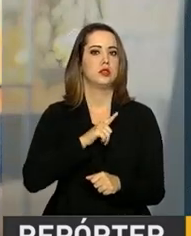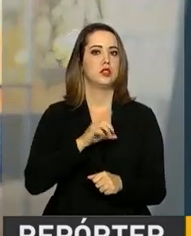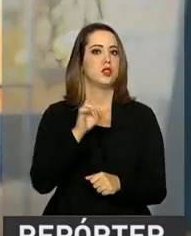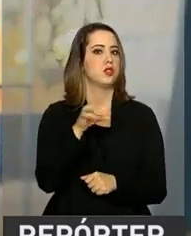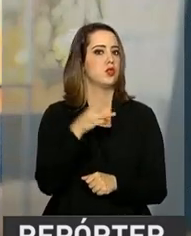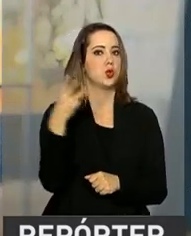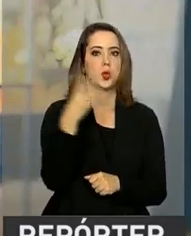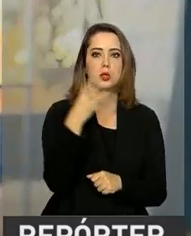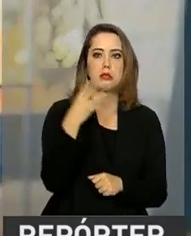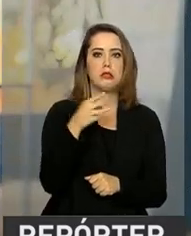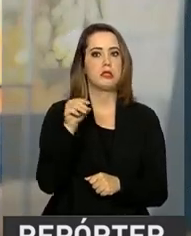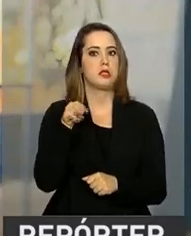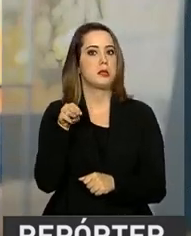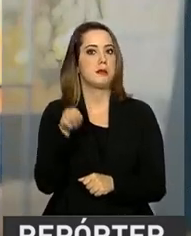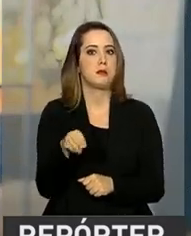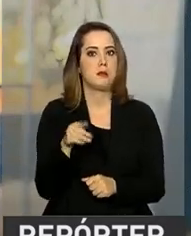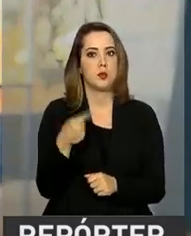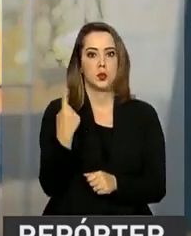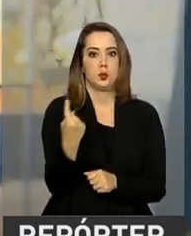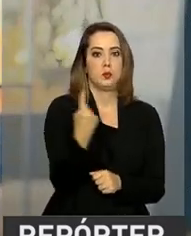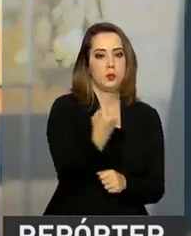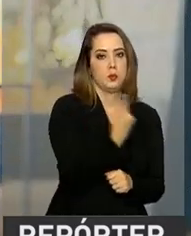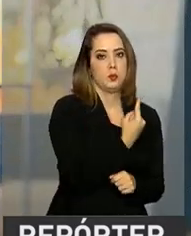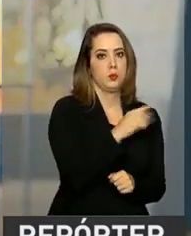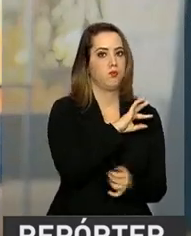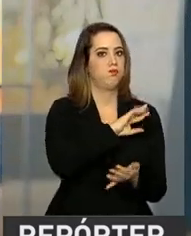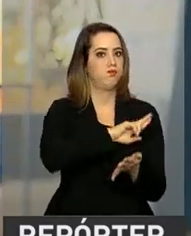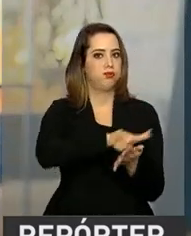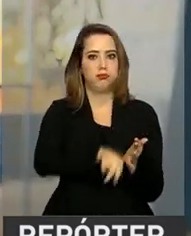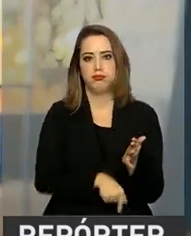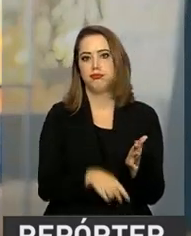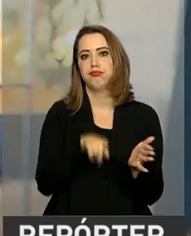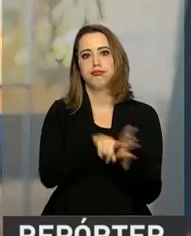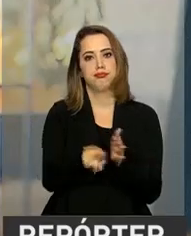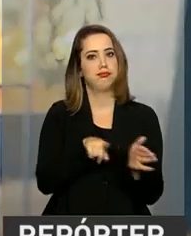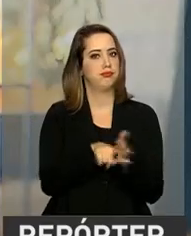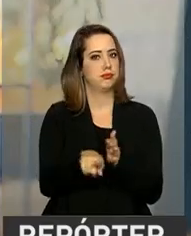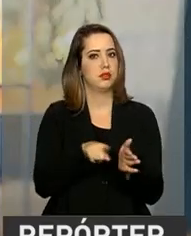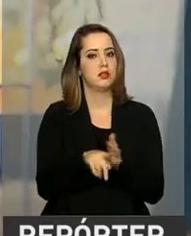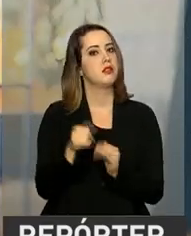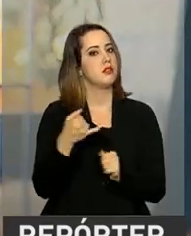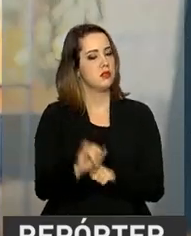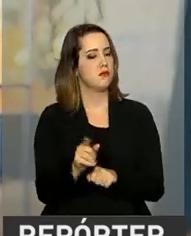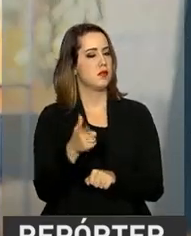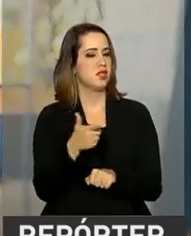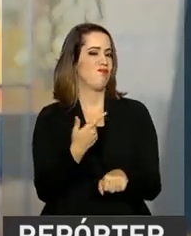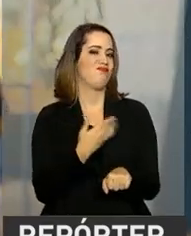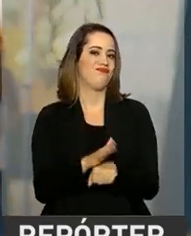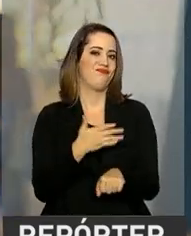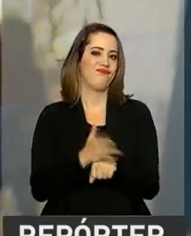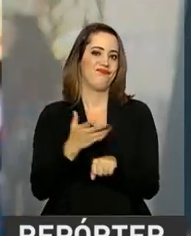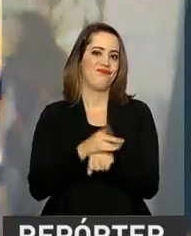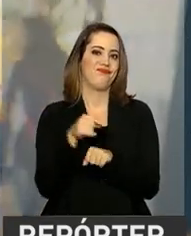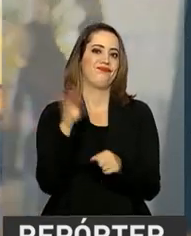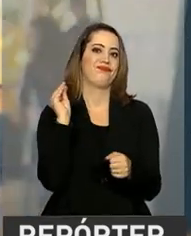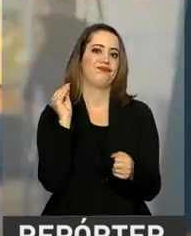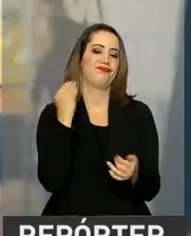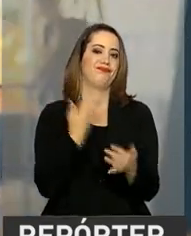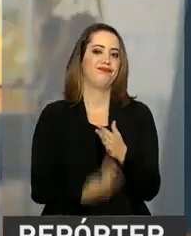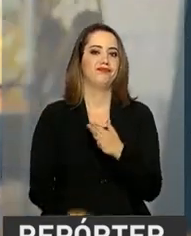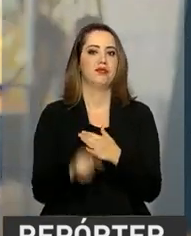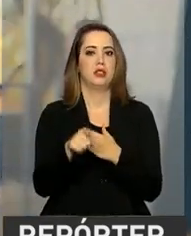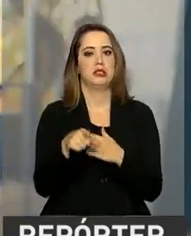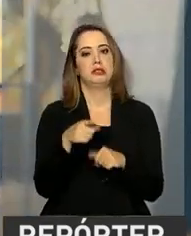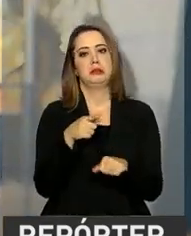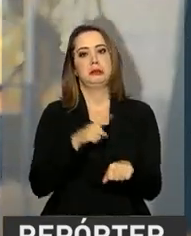3 minutos para responder cada questão quem não estiver treinado para controlar o tempo pode perder a corrida